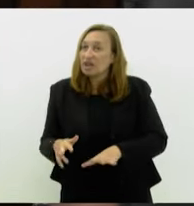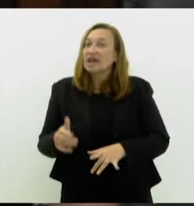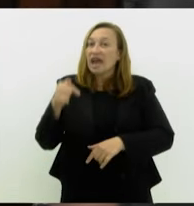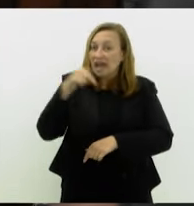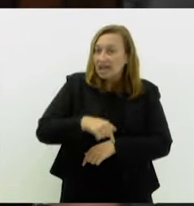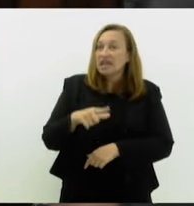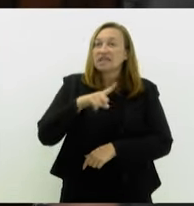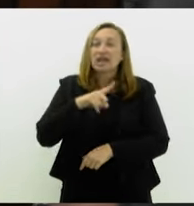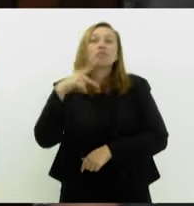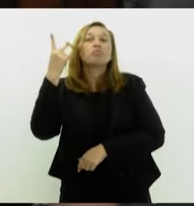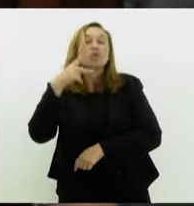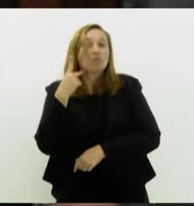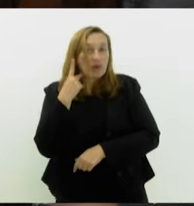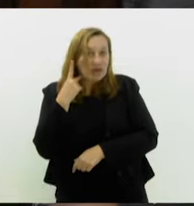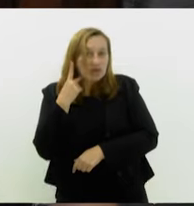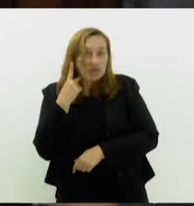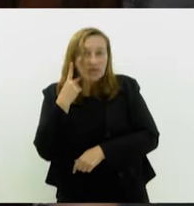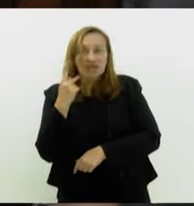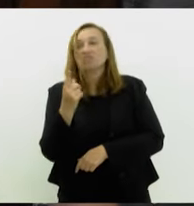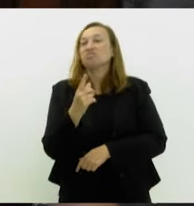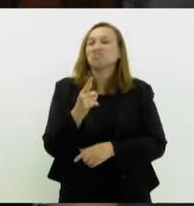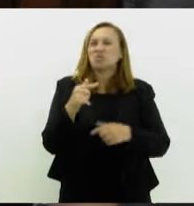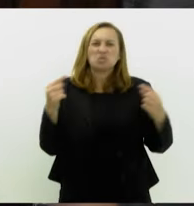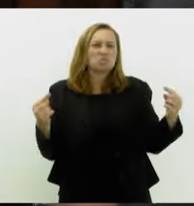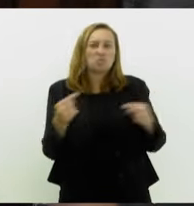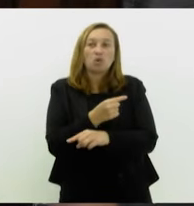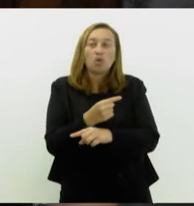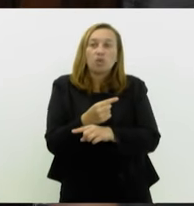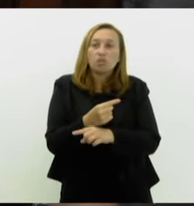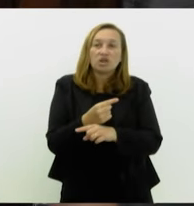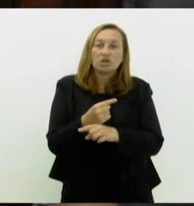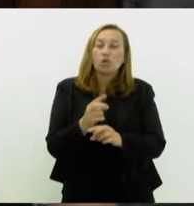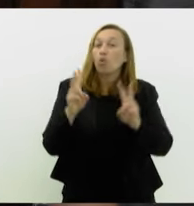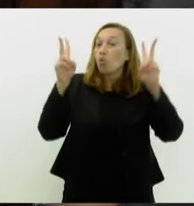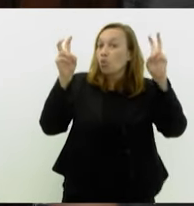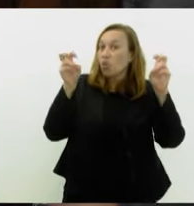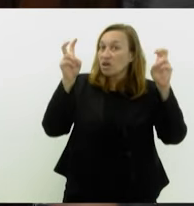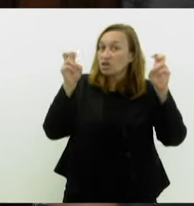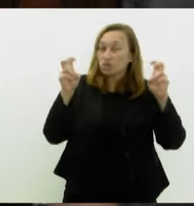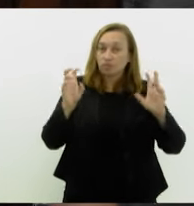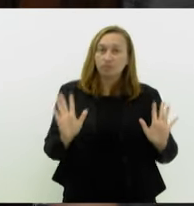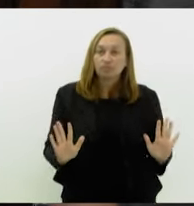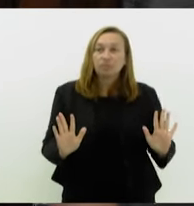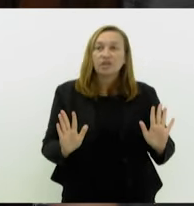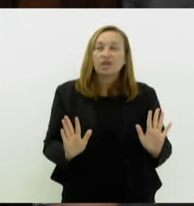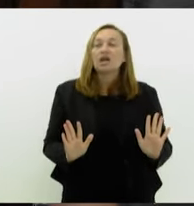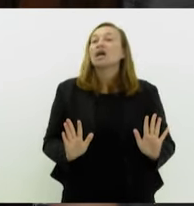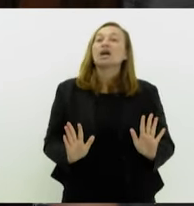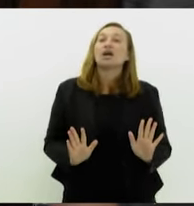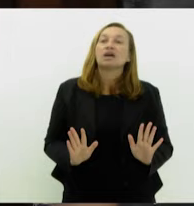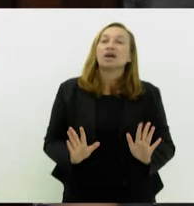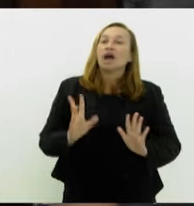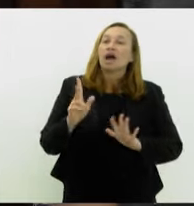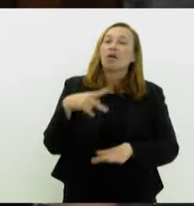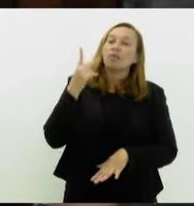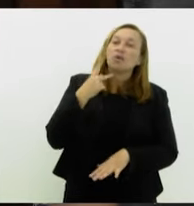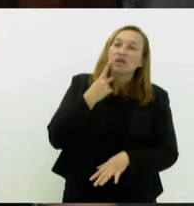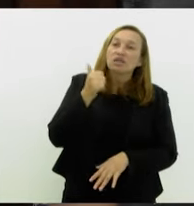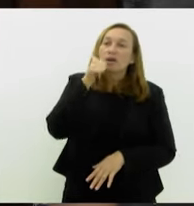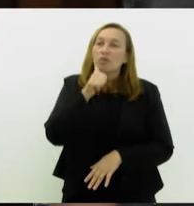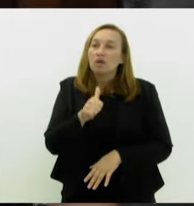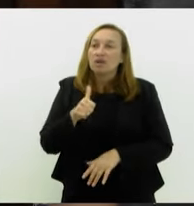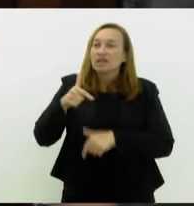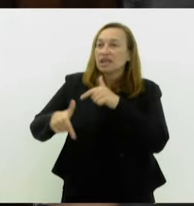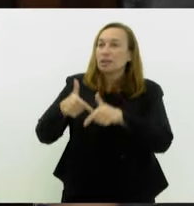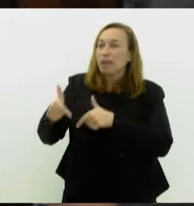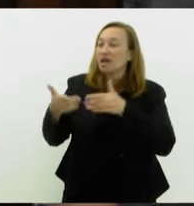tem procuradoria não tem nada a ver com o assunto legislativo Ou seja a Procuradoria da mulher